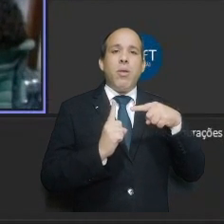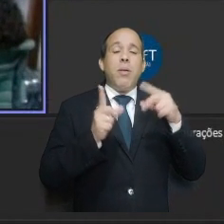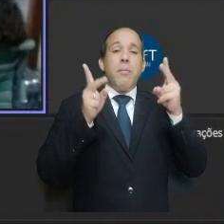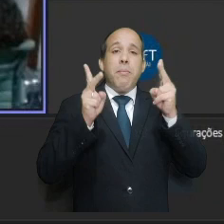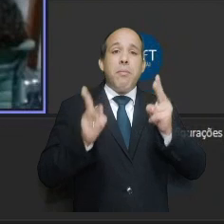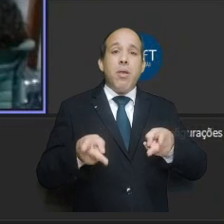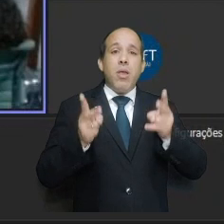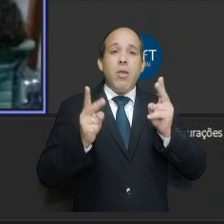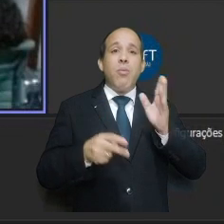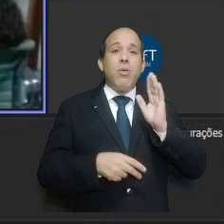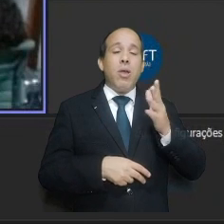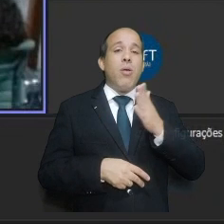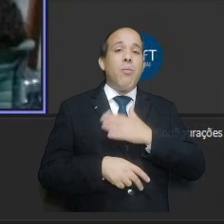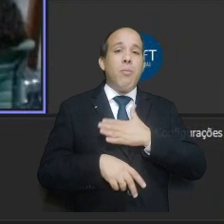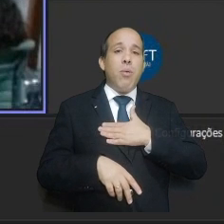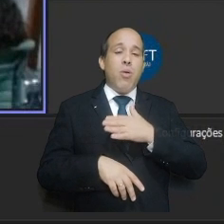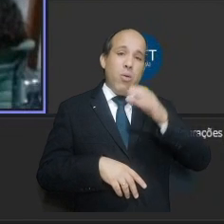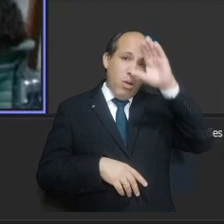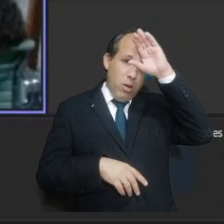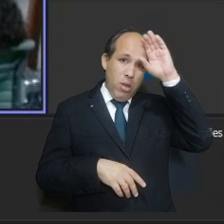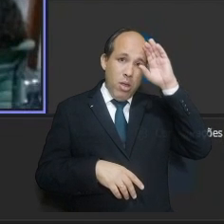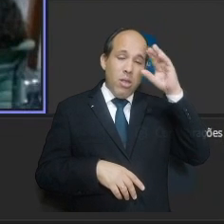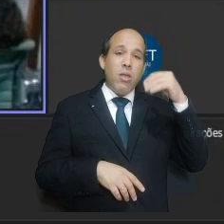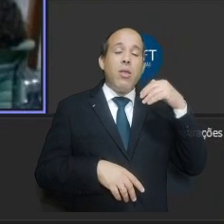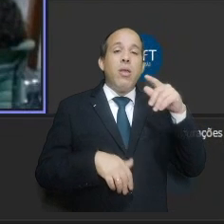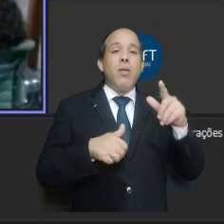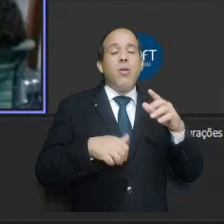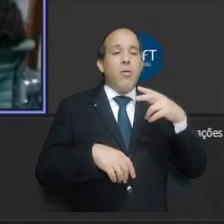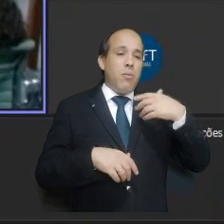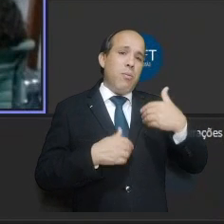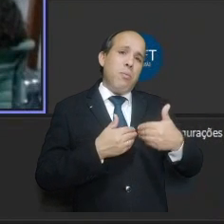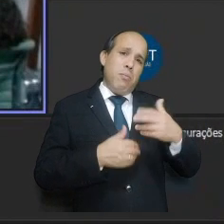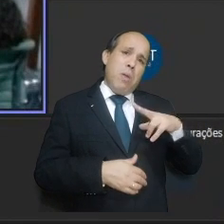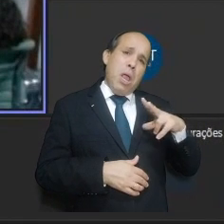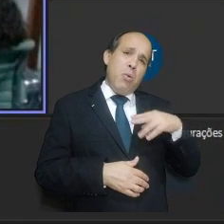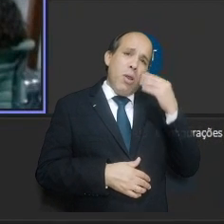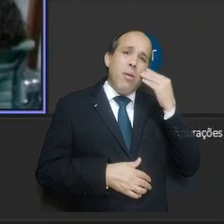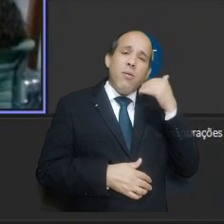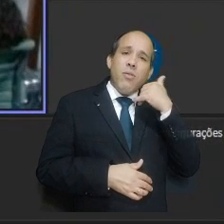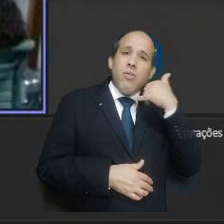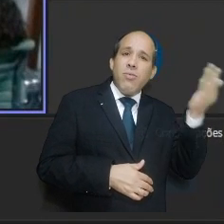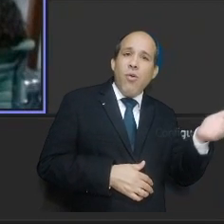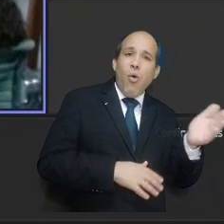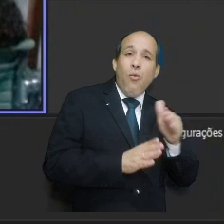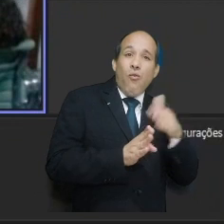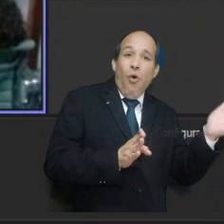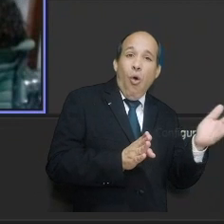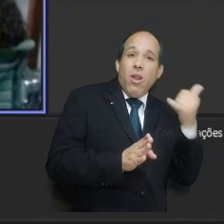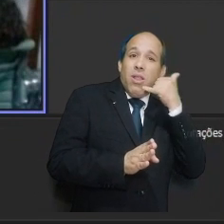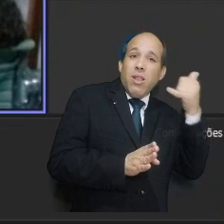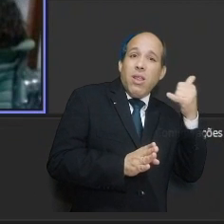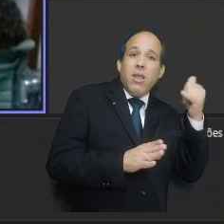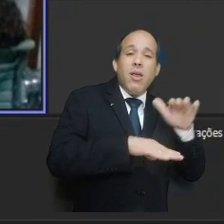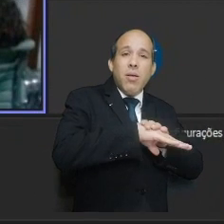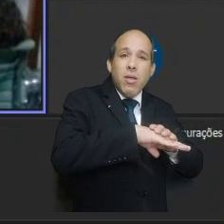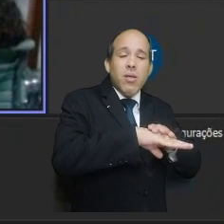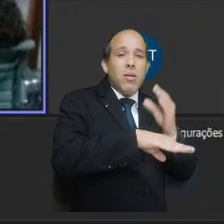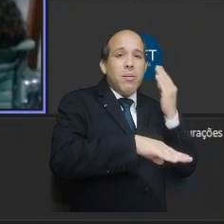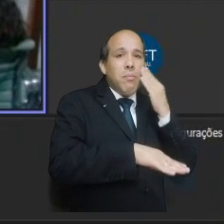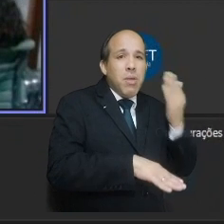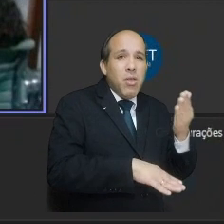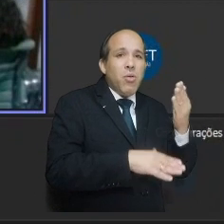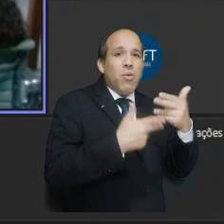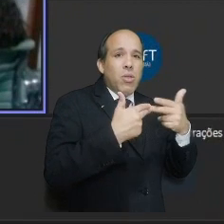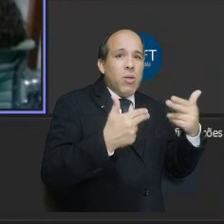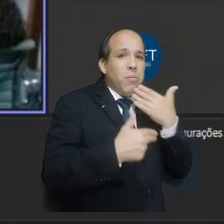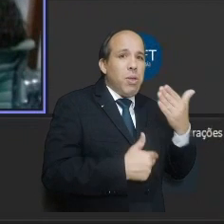meio, mesmo com inúmeras tentativas do meu cliente de extrajudicialmente fazer com que retirassem em razão da violação ao seu